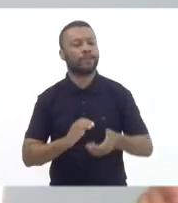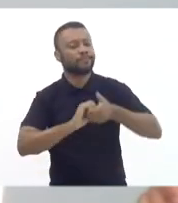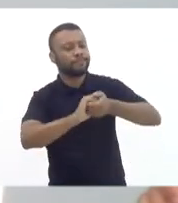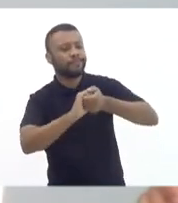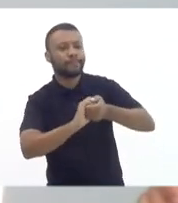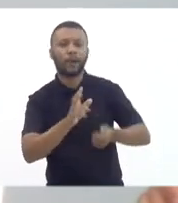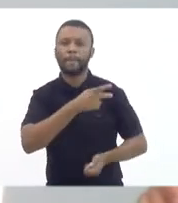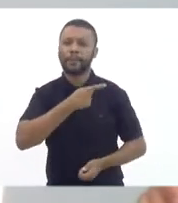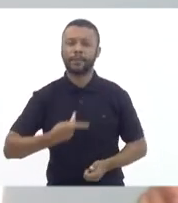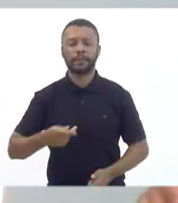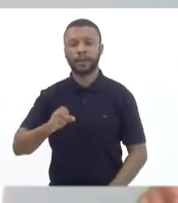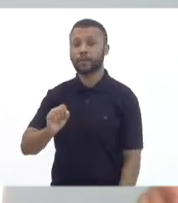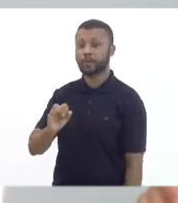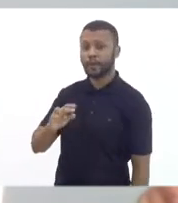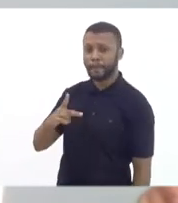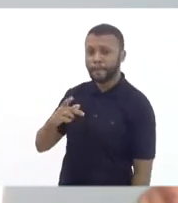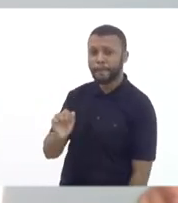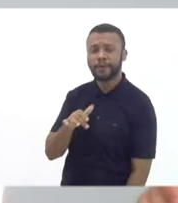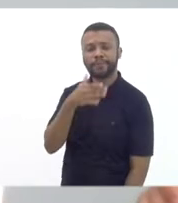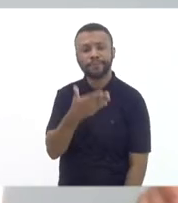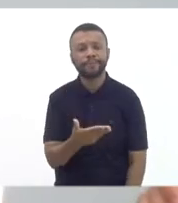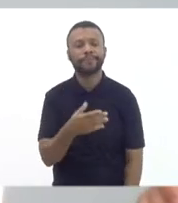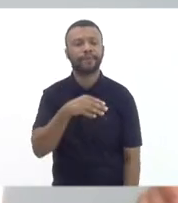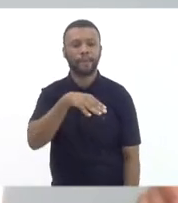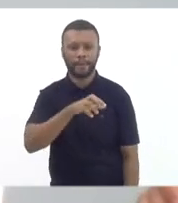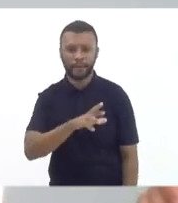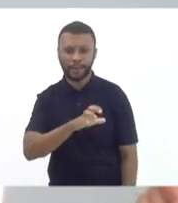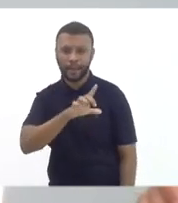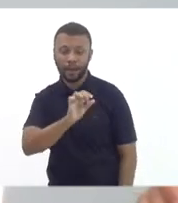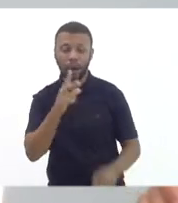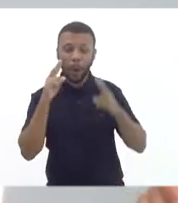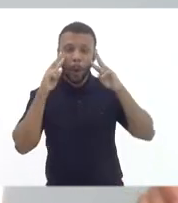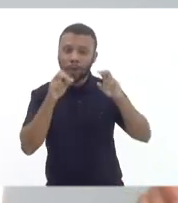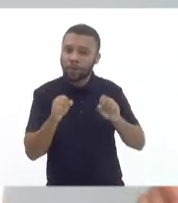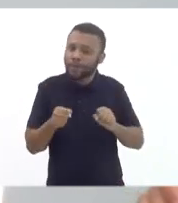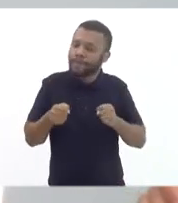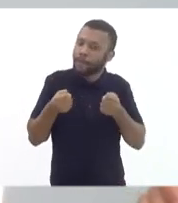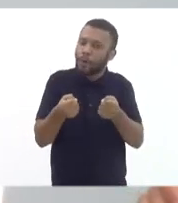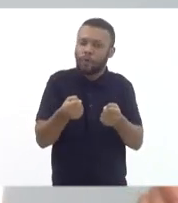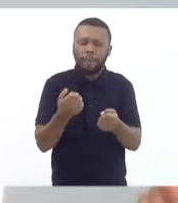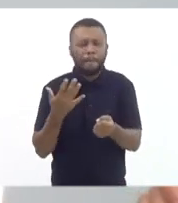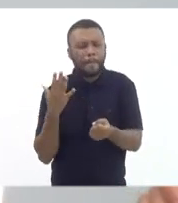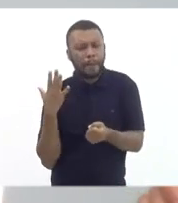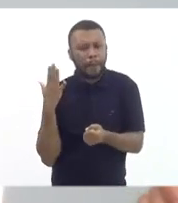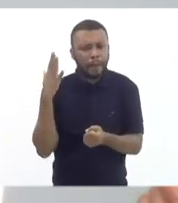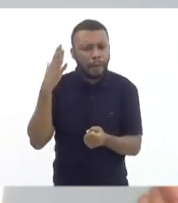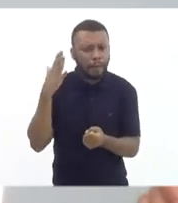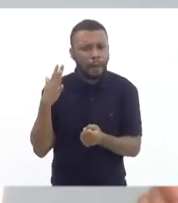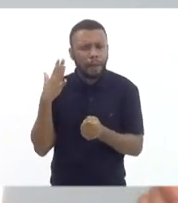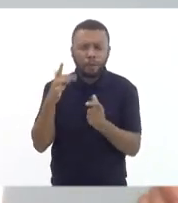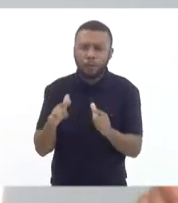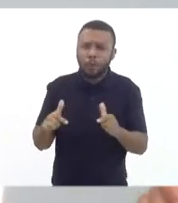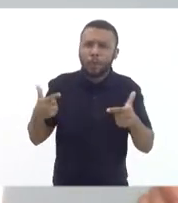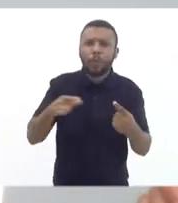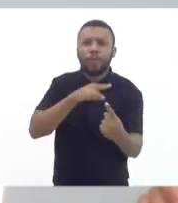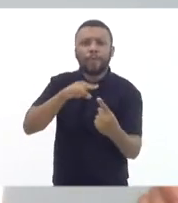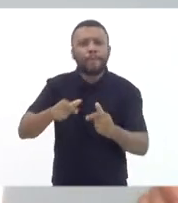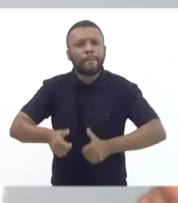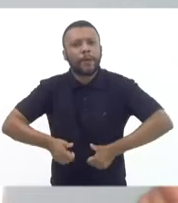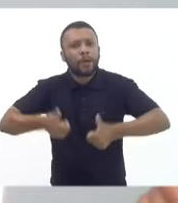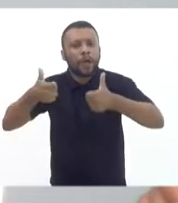amigo Marcelo, dizer que eu reconheço todo o esforço que ele vem fazendo no sentido de melhorar a gestão